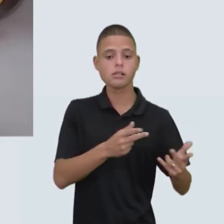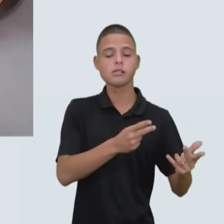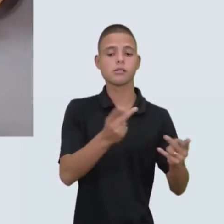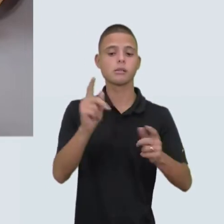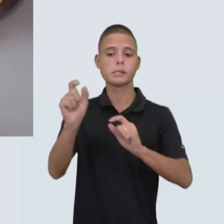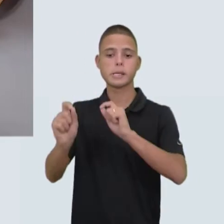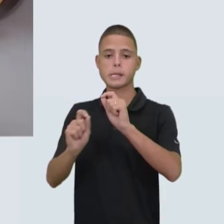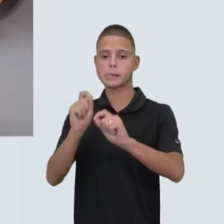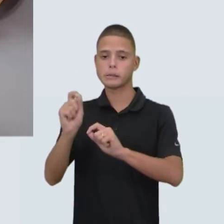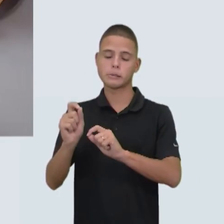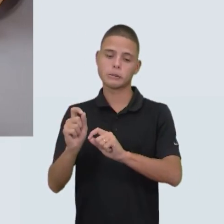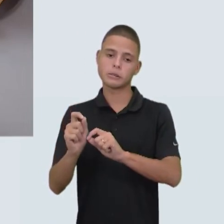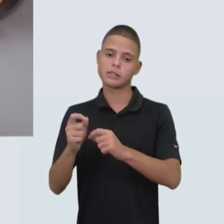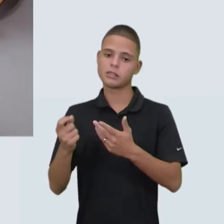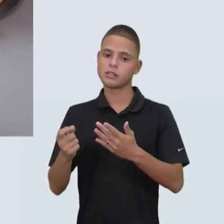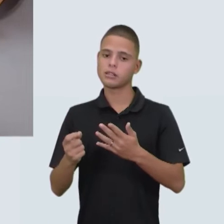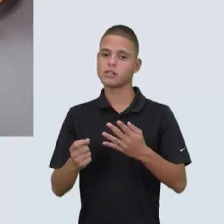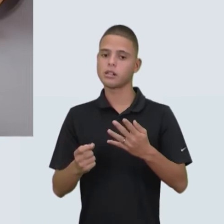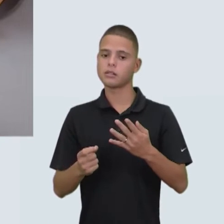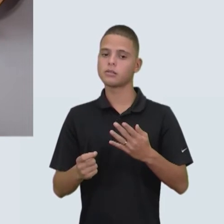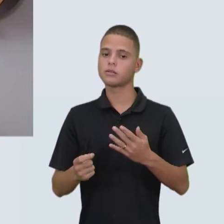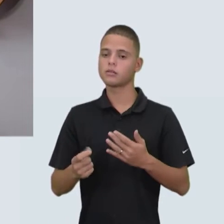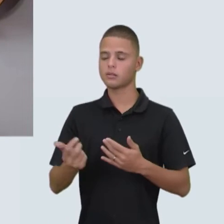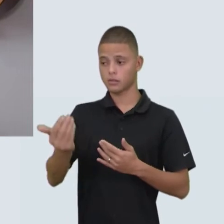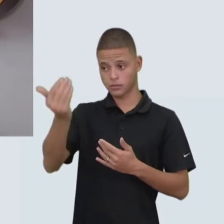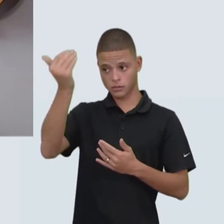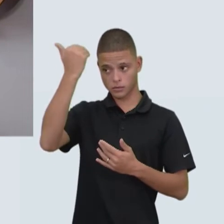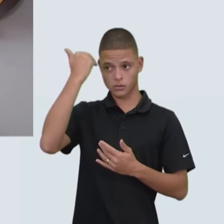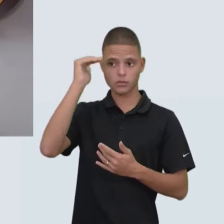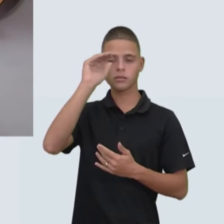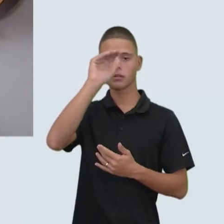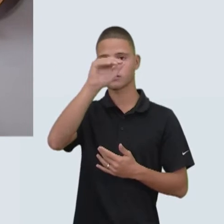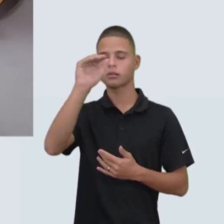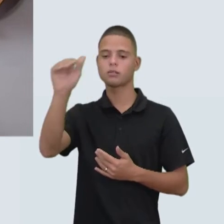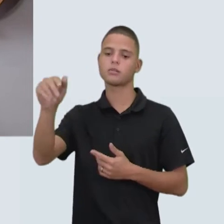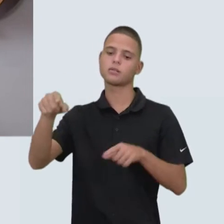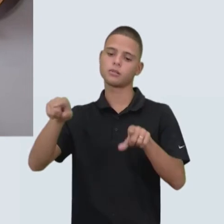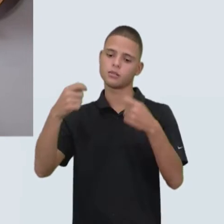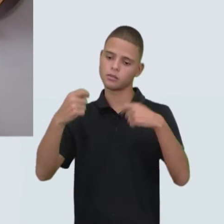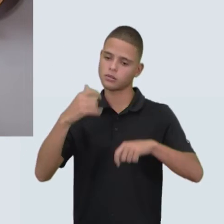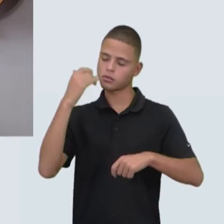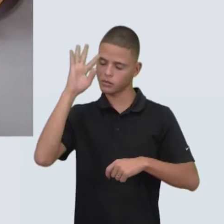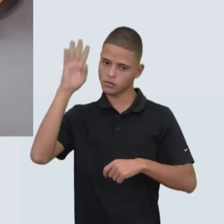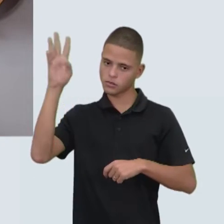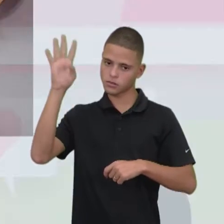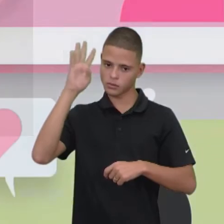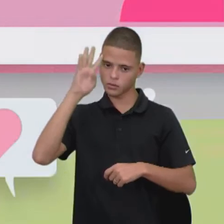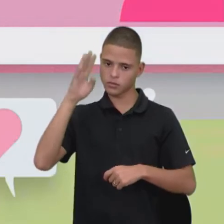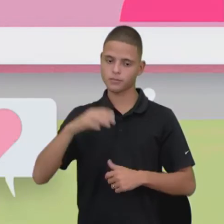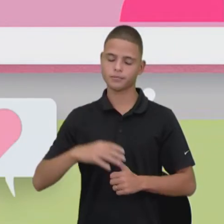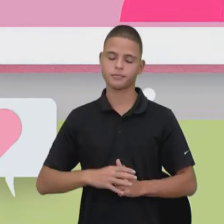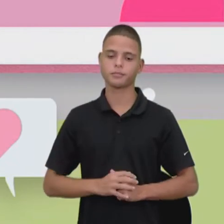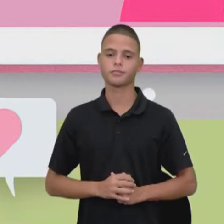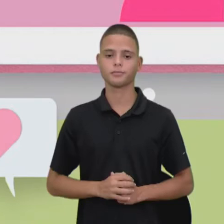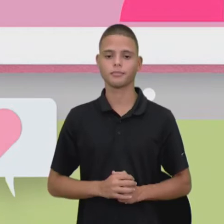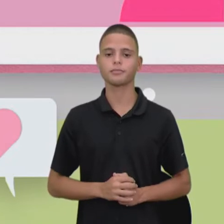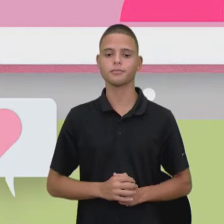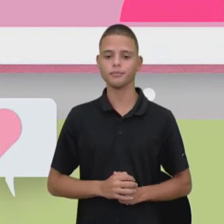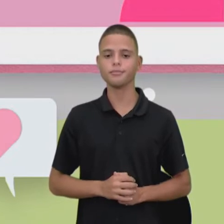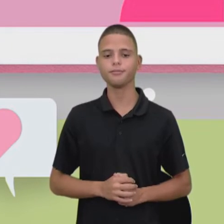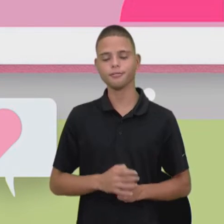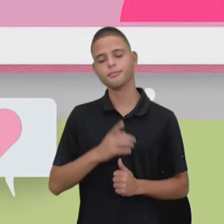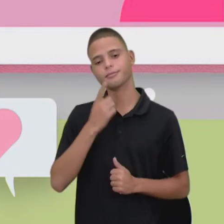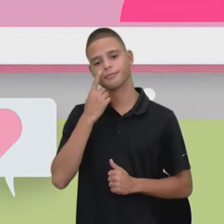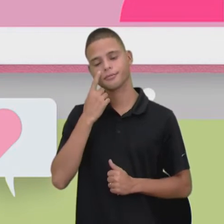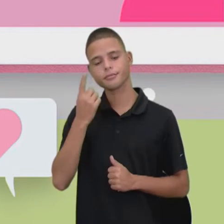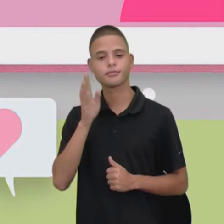Então, você entende? Tem dois lados, pensar no seu lado e pensar no lado do consumidor ou do seguidor que você tem. Muito bem,